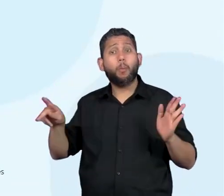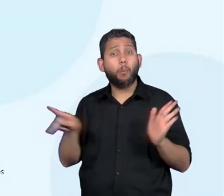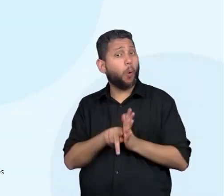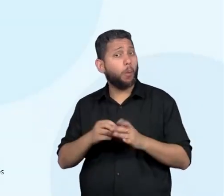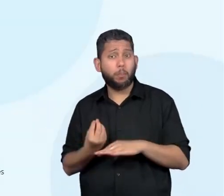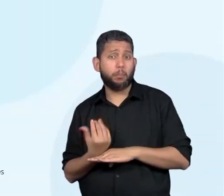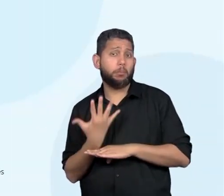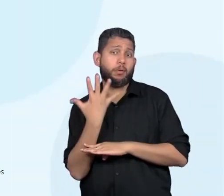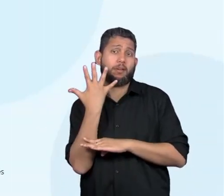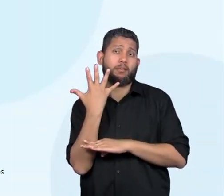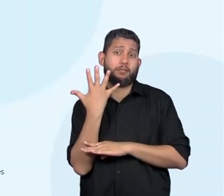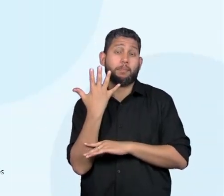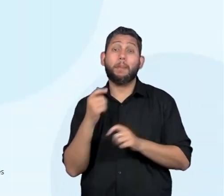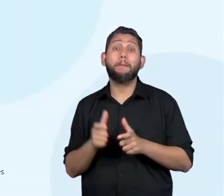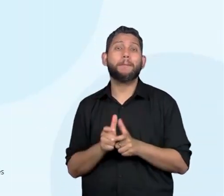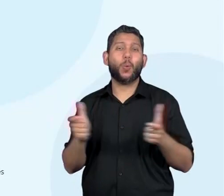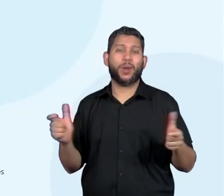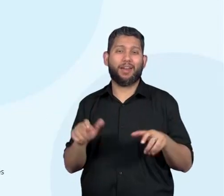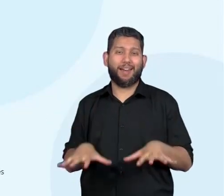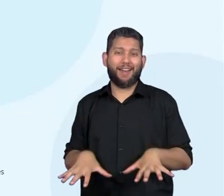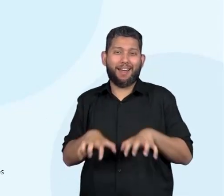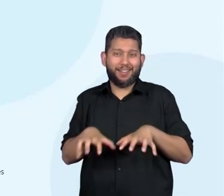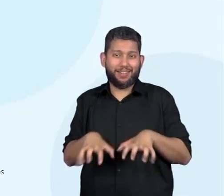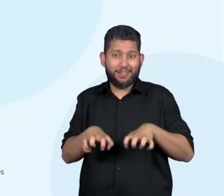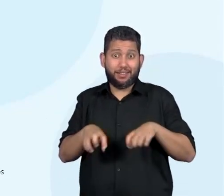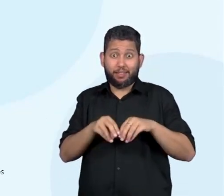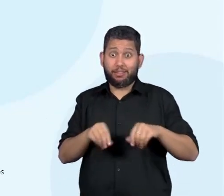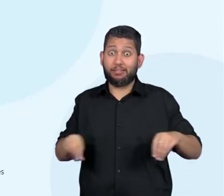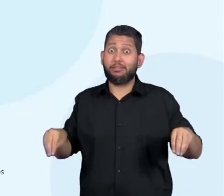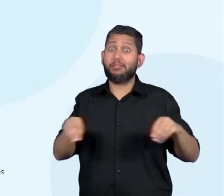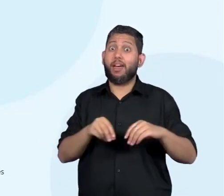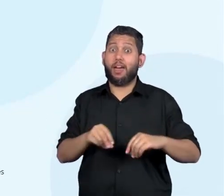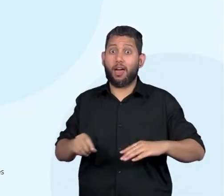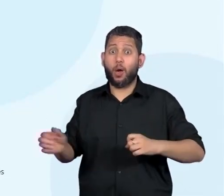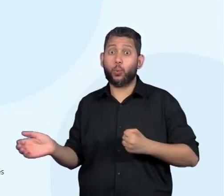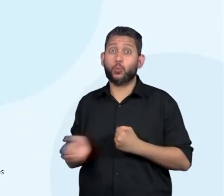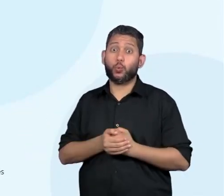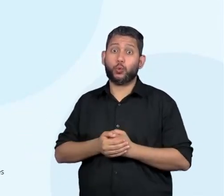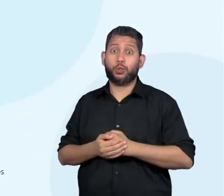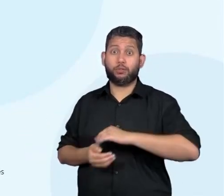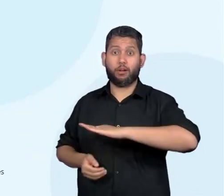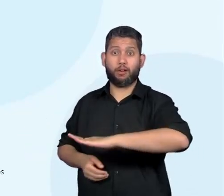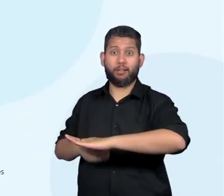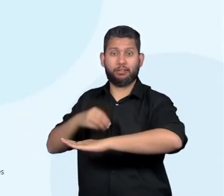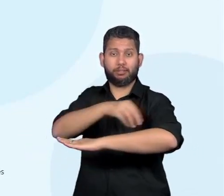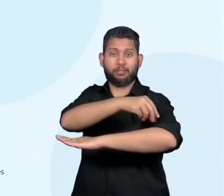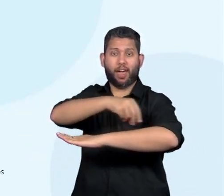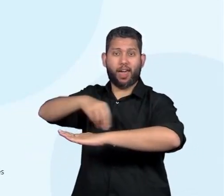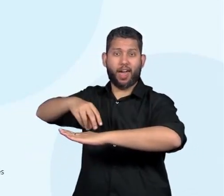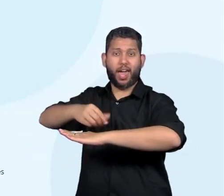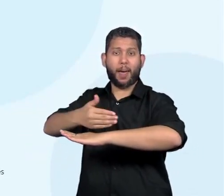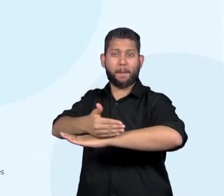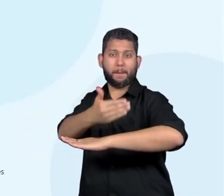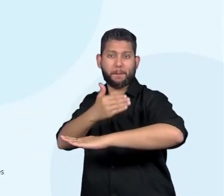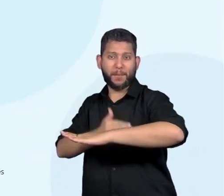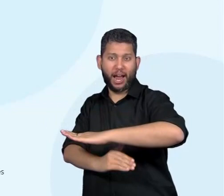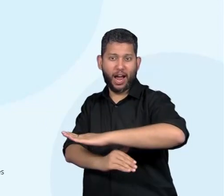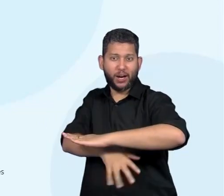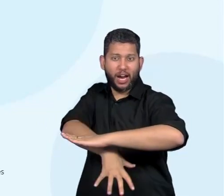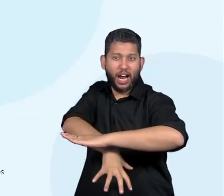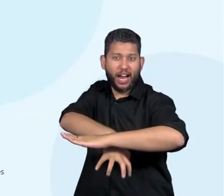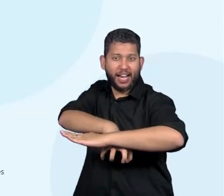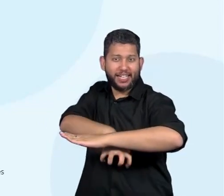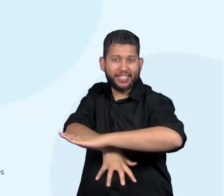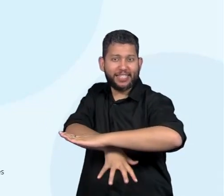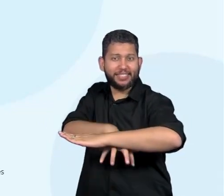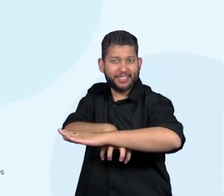Que Exato. Ficam, em sua maioria, ali... Dependendo da planta. Exato, por baixo, né, na parte de baixo Isso. ali no solo,